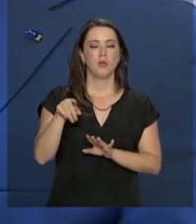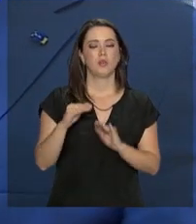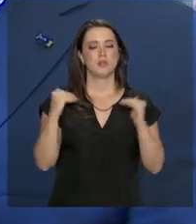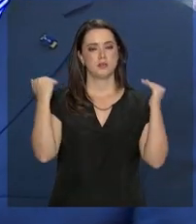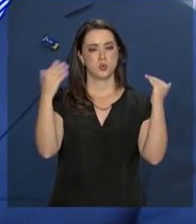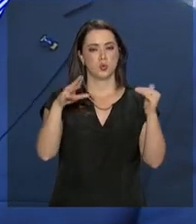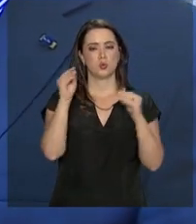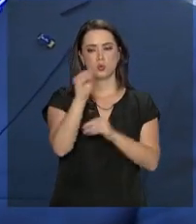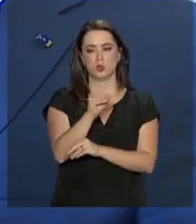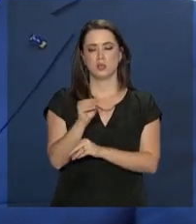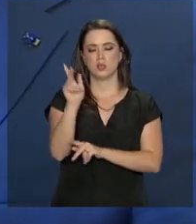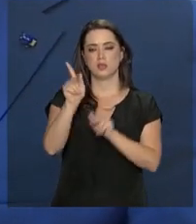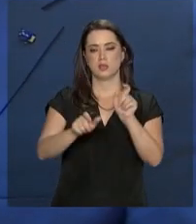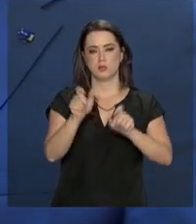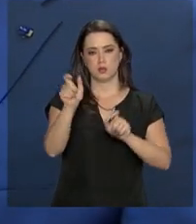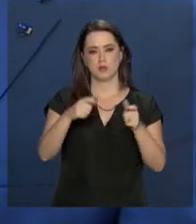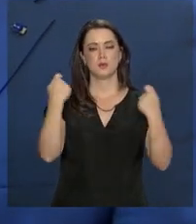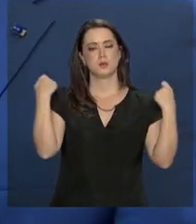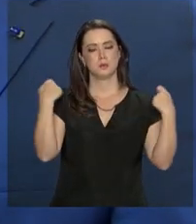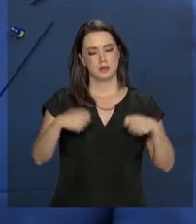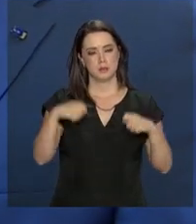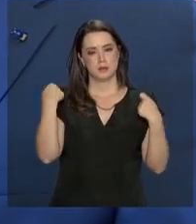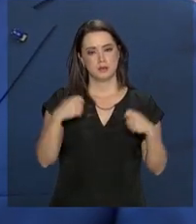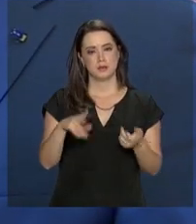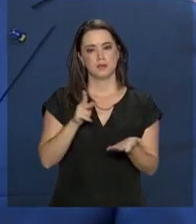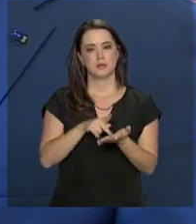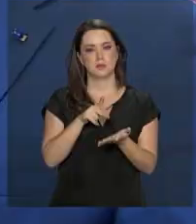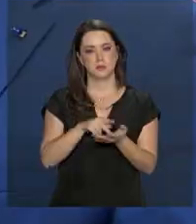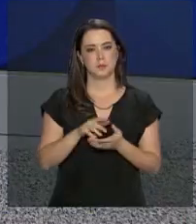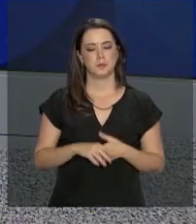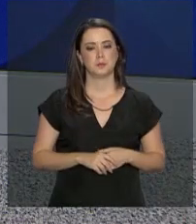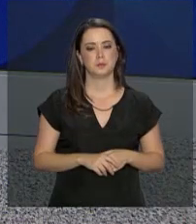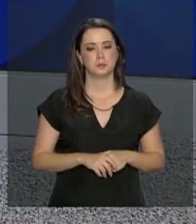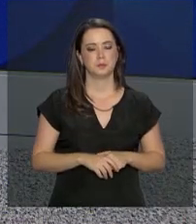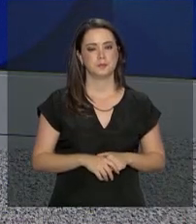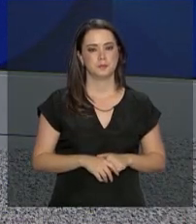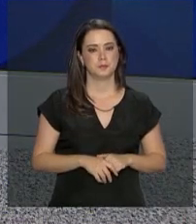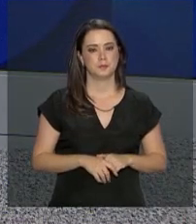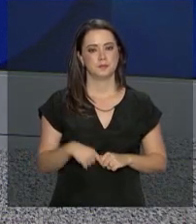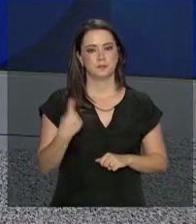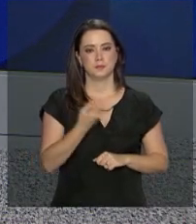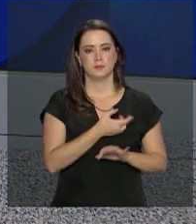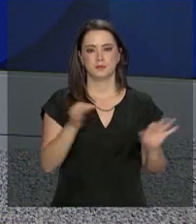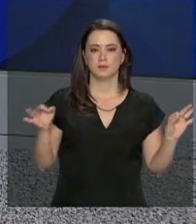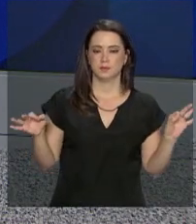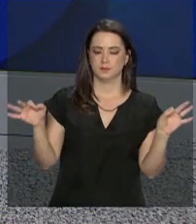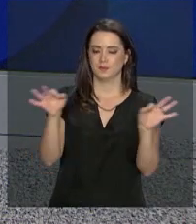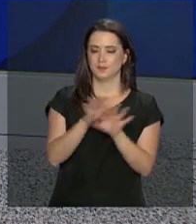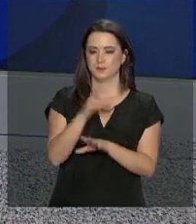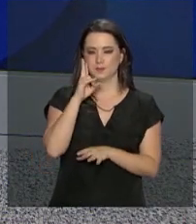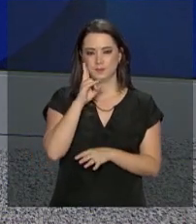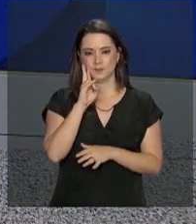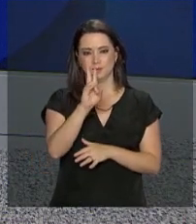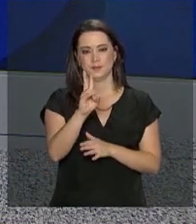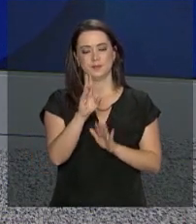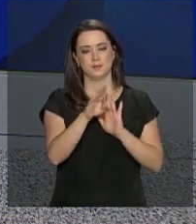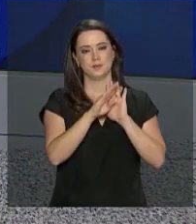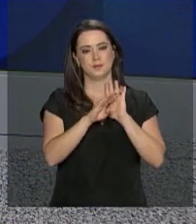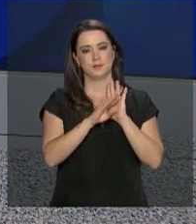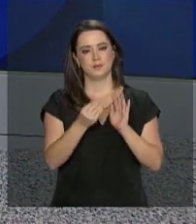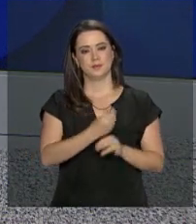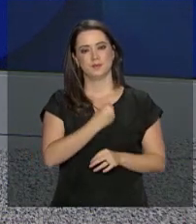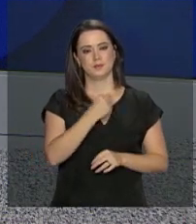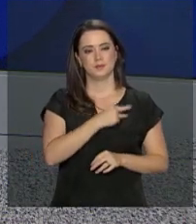atendendo aquelas pessoas que realmente necessitam dos benefícios nós ficamos por aqui você acompanha nossa programação